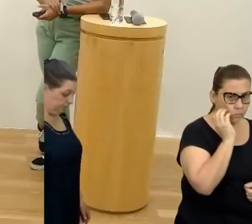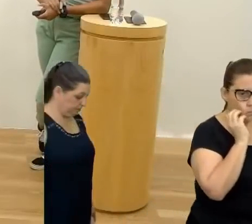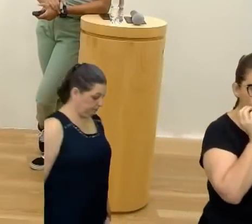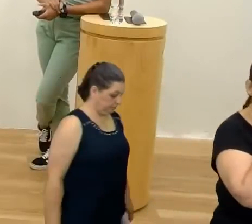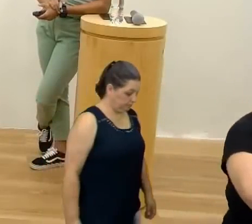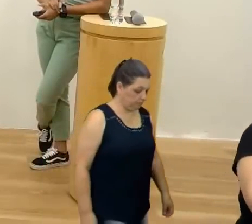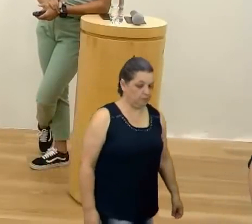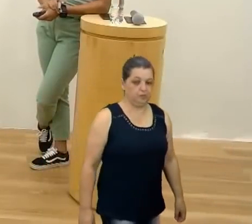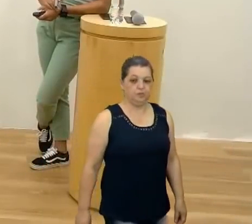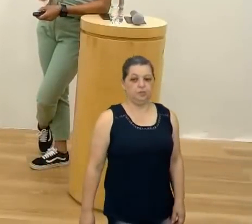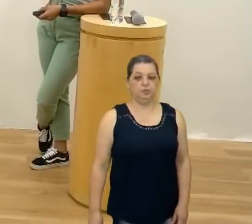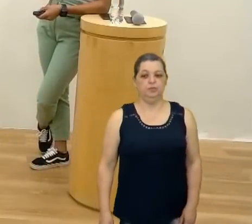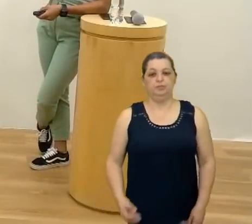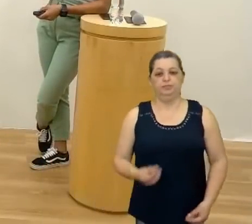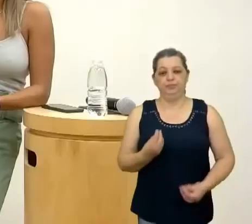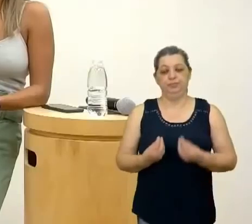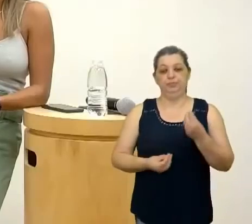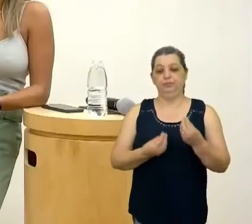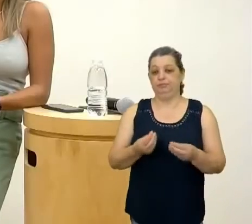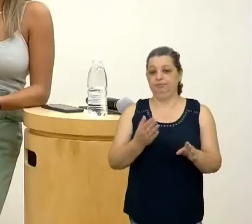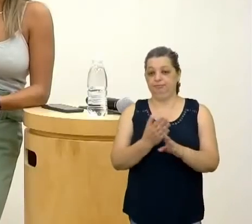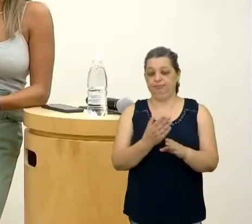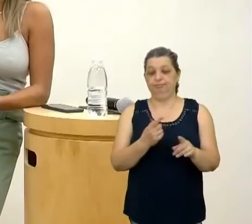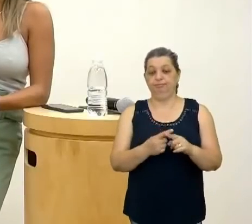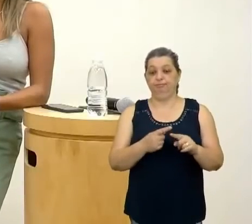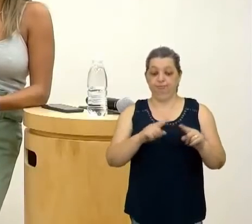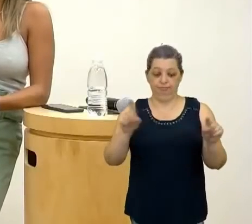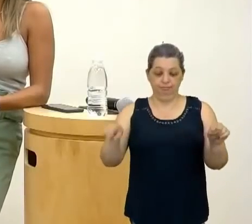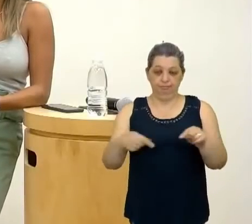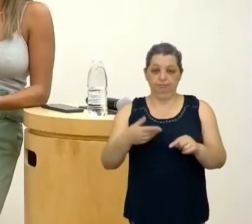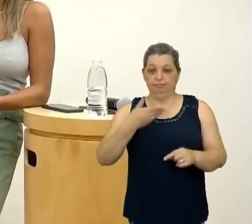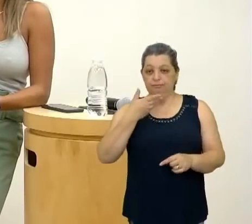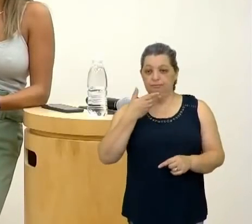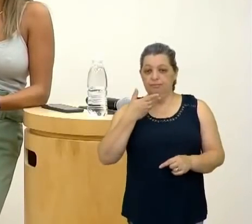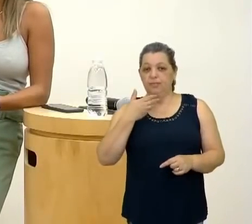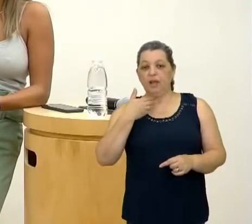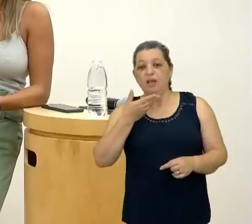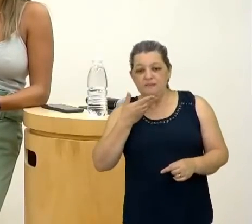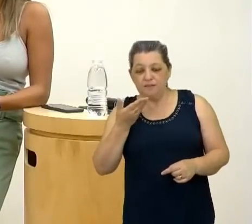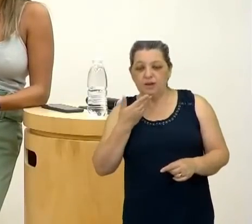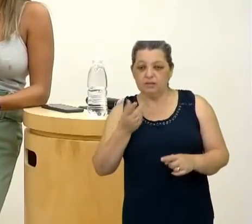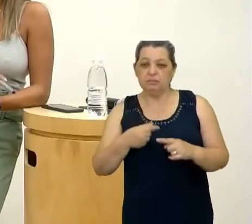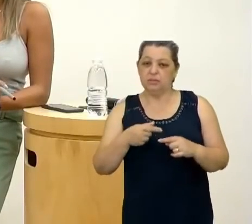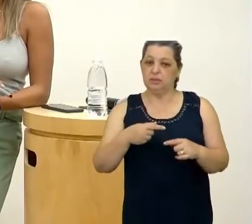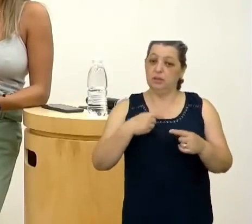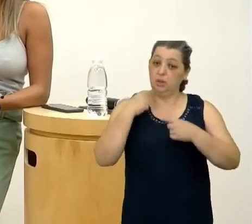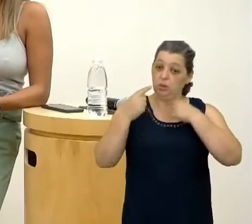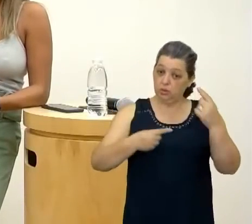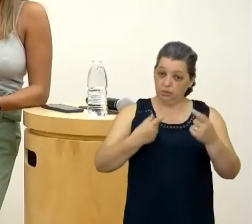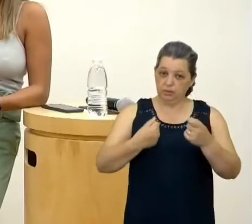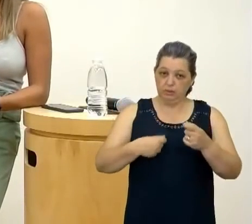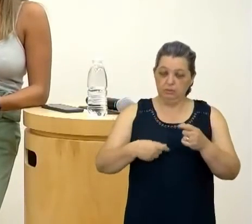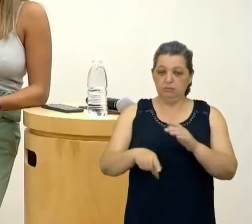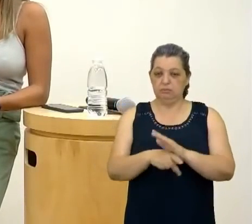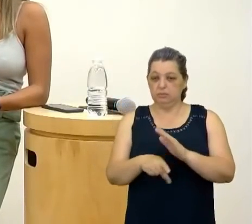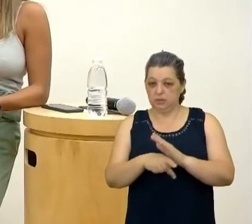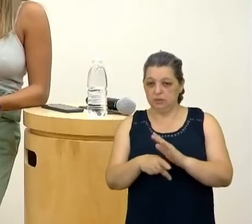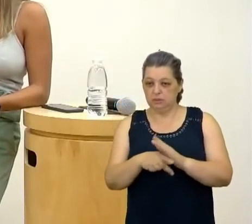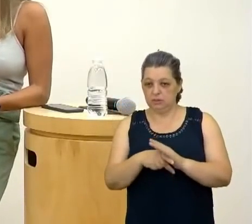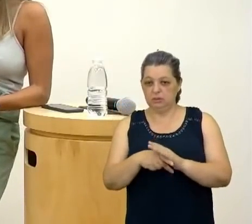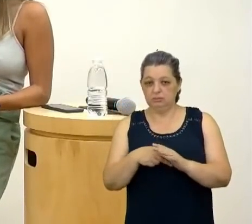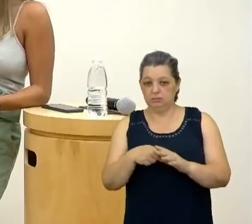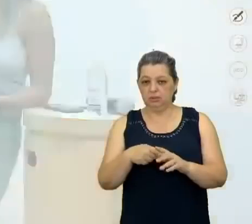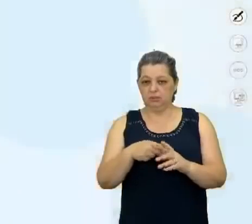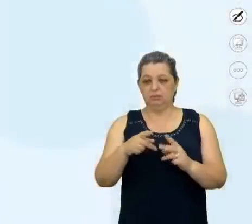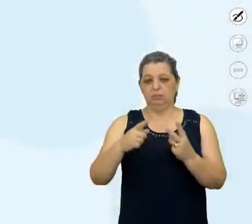descobrir lado de quadrado. Quando o lado é fácil, você já faz. Se você tiver dúvida de como achar o lado do quadrado, você calcula a raiz, né? A gente trabalhou